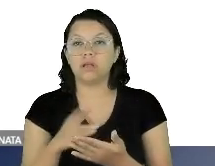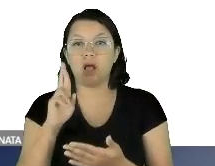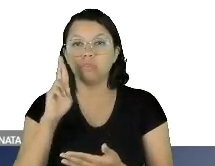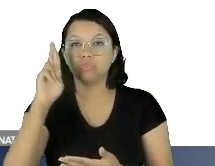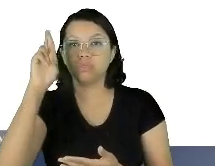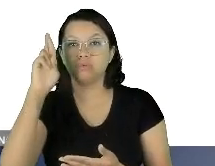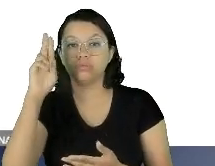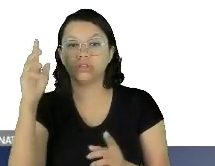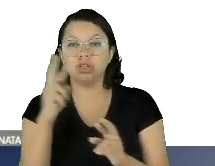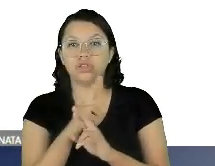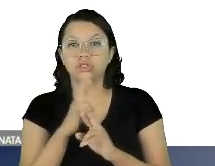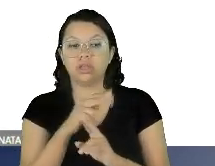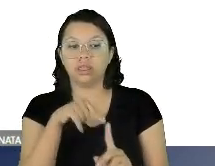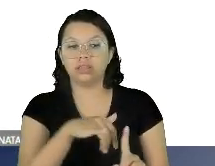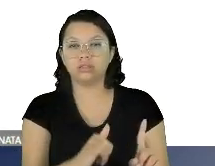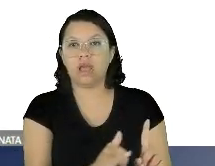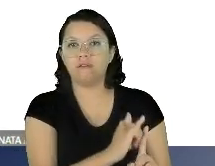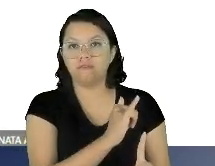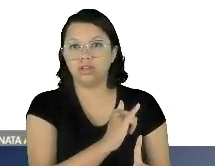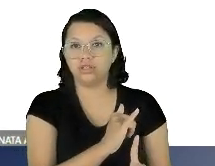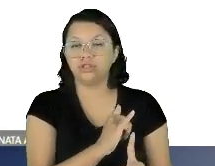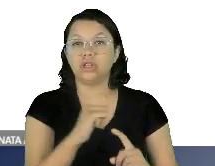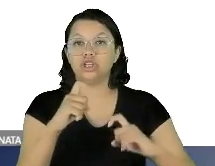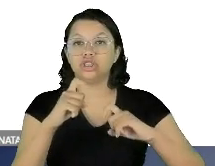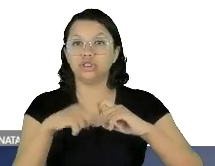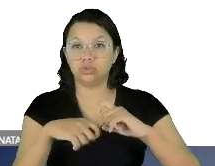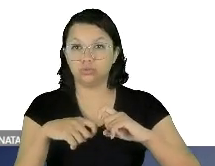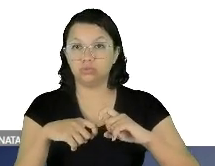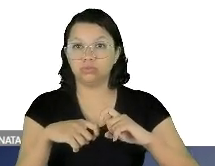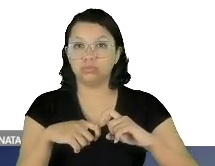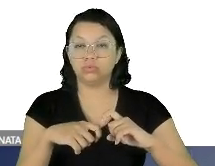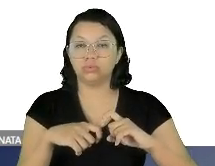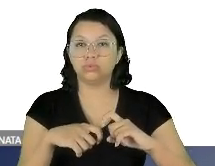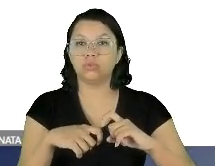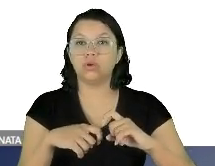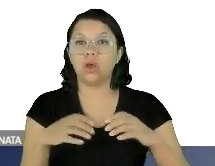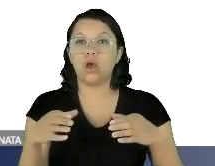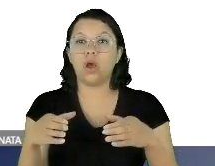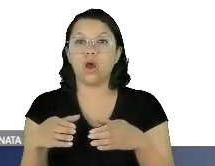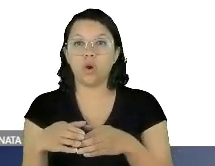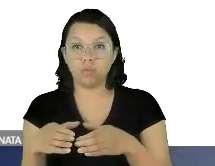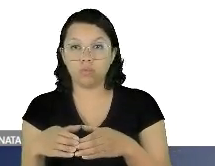estupro coletivo e o estupro corretivo.